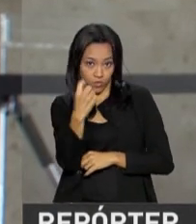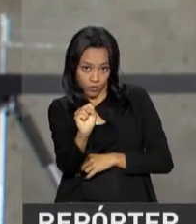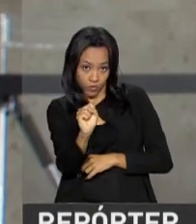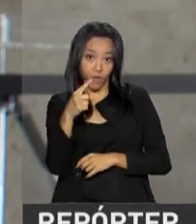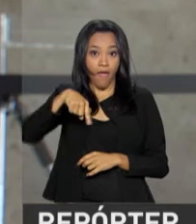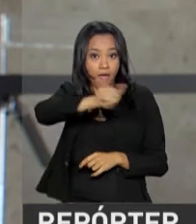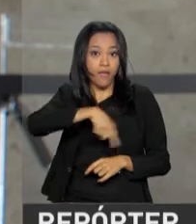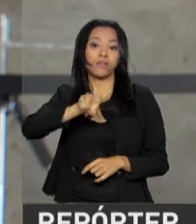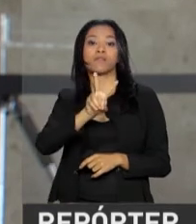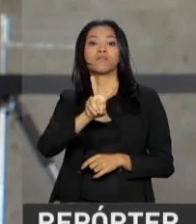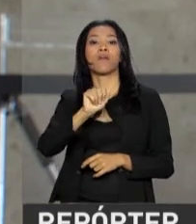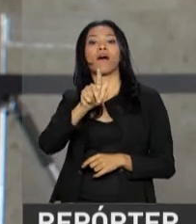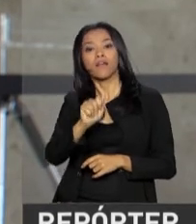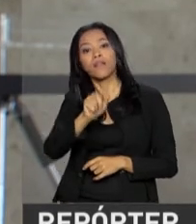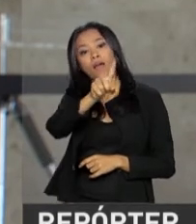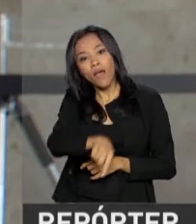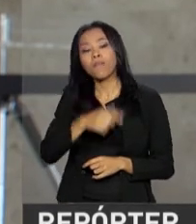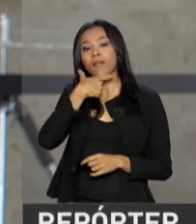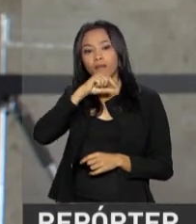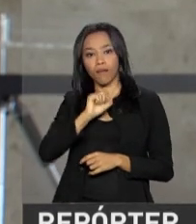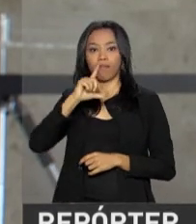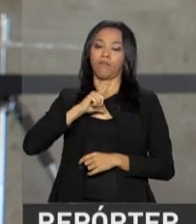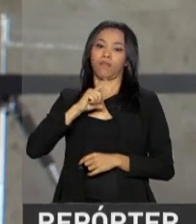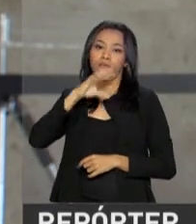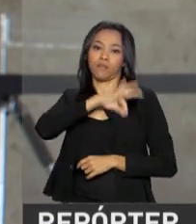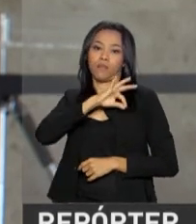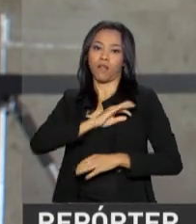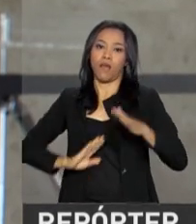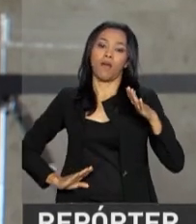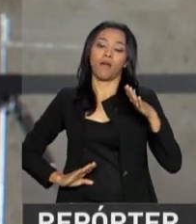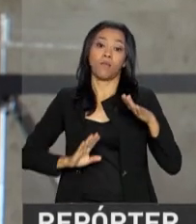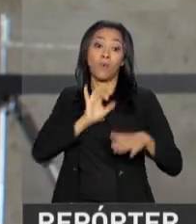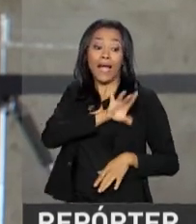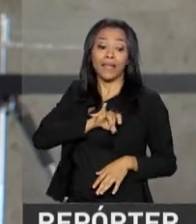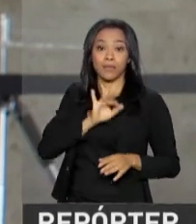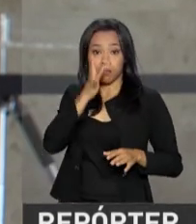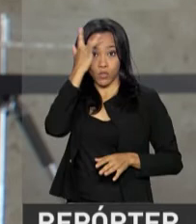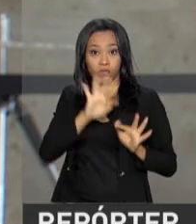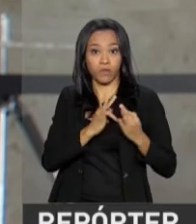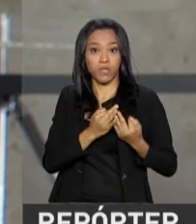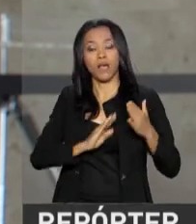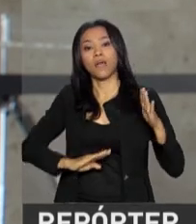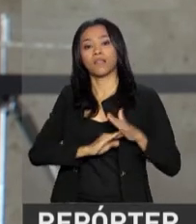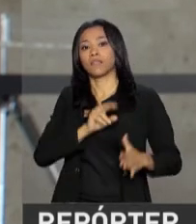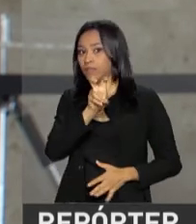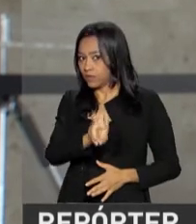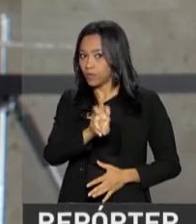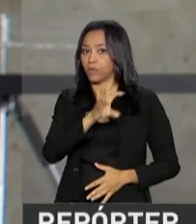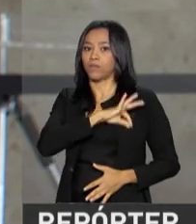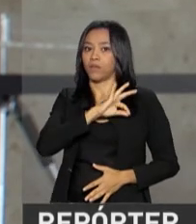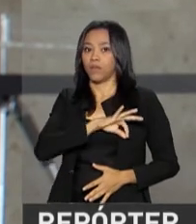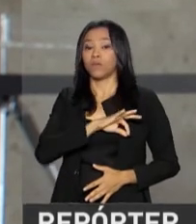Essas vagas são oferecidas para os candidatos com renda familiar, por pessoa de até 5 salários mínimos. E os